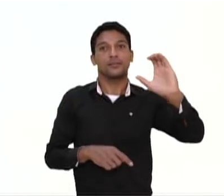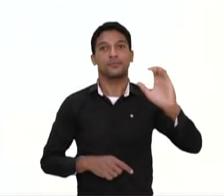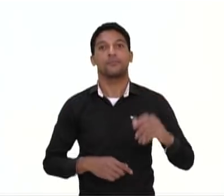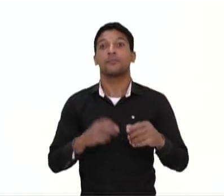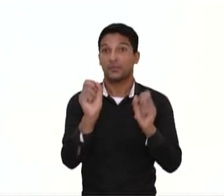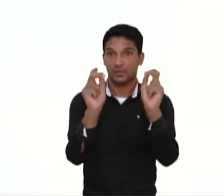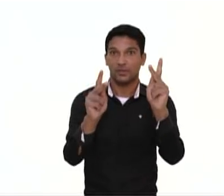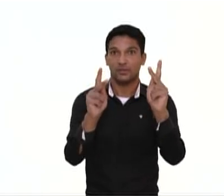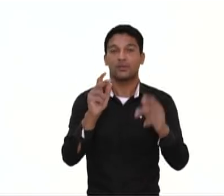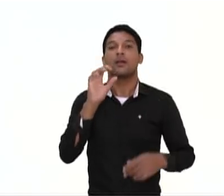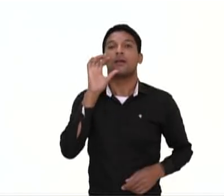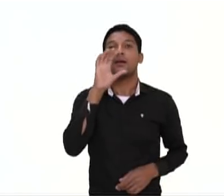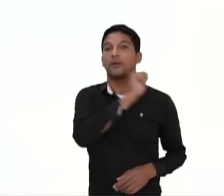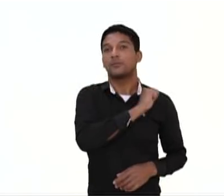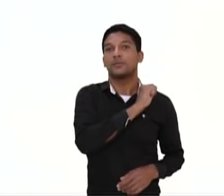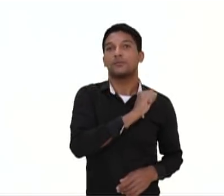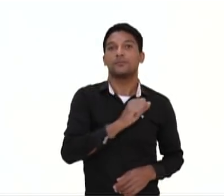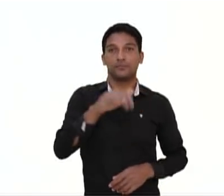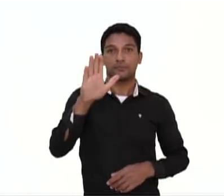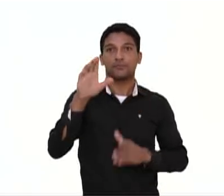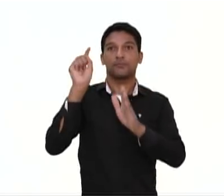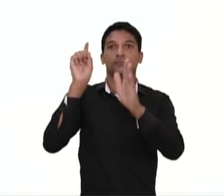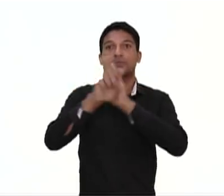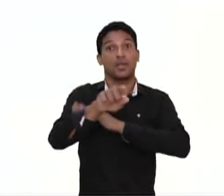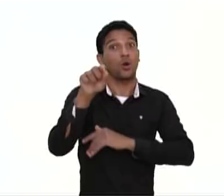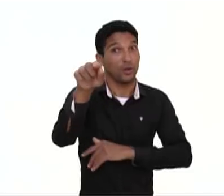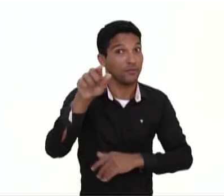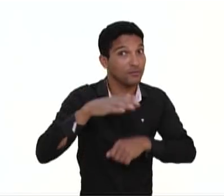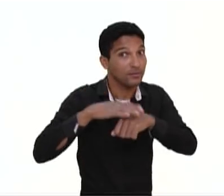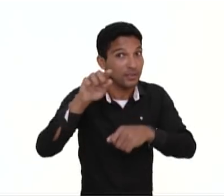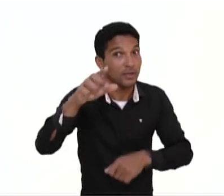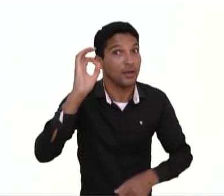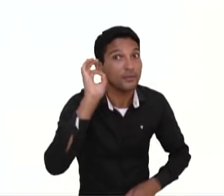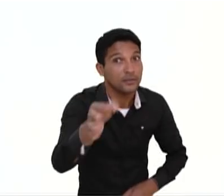rapidinho, mais uma perguntinha para você. Agora tem que acertar.